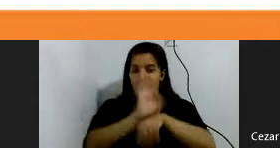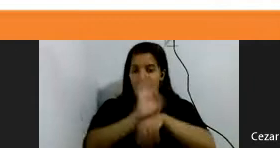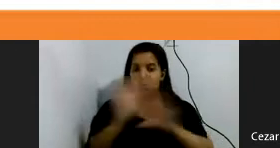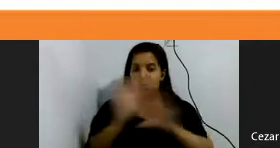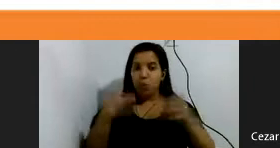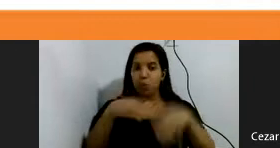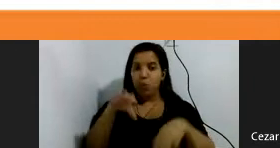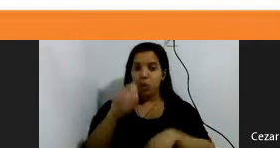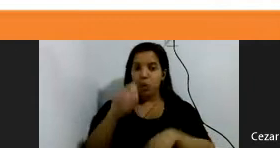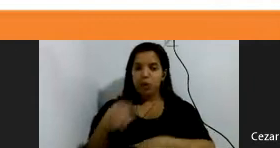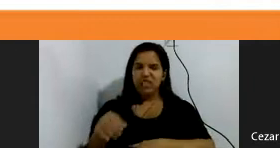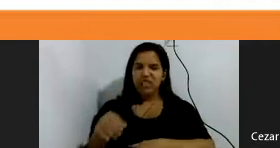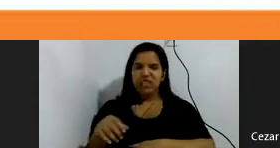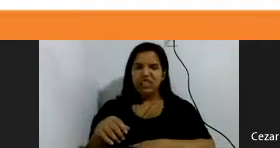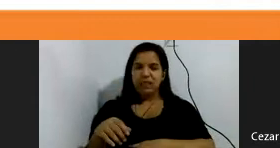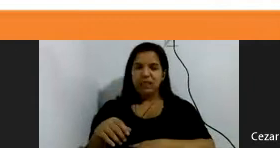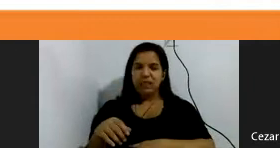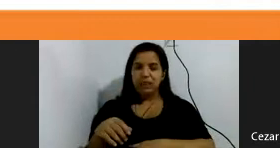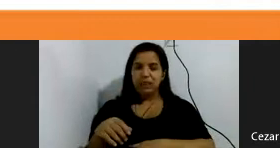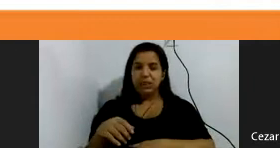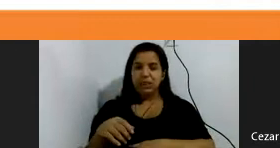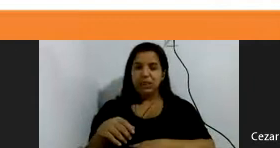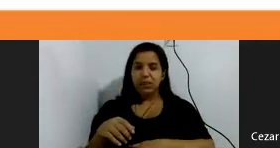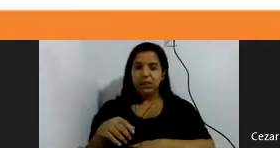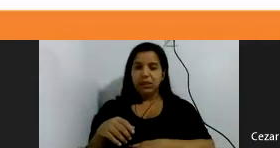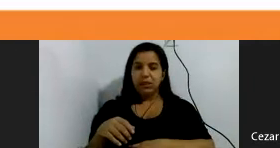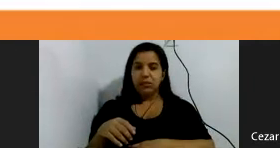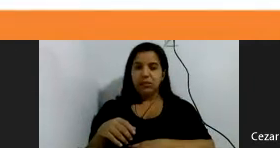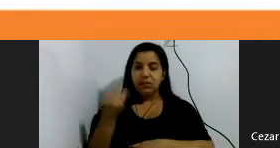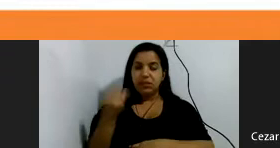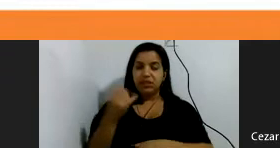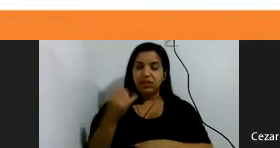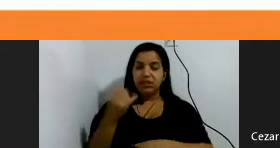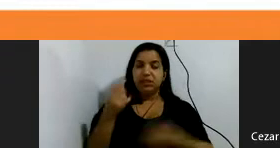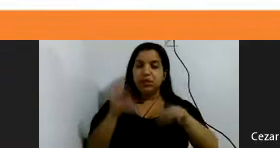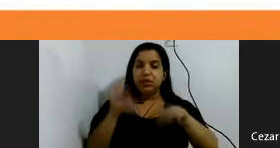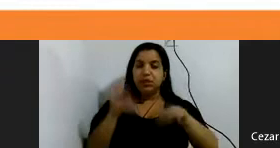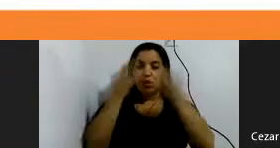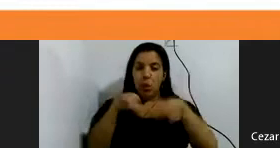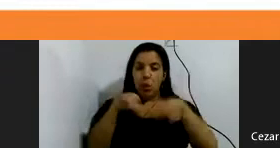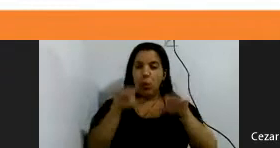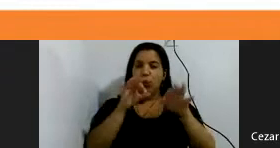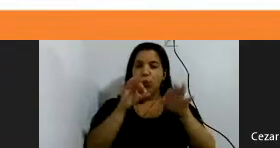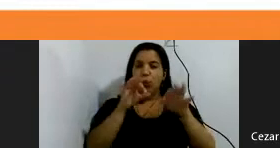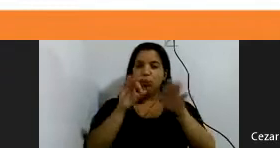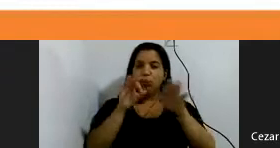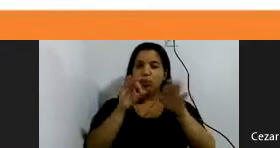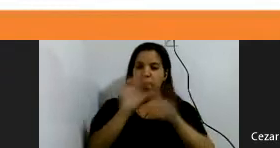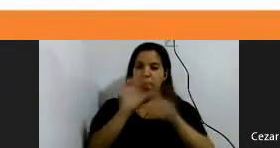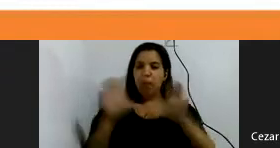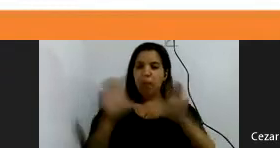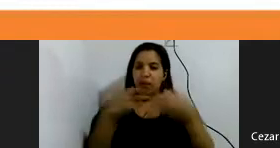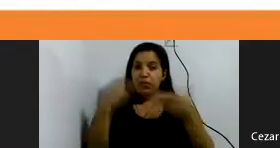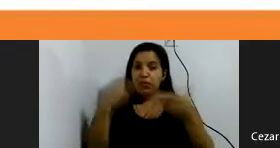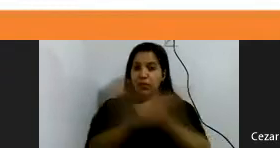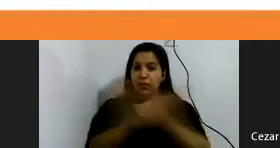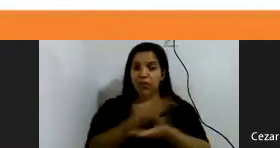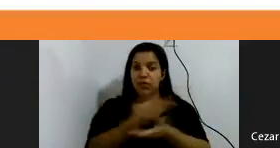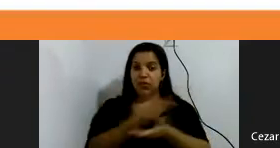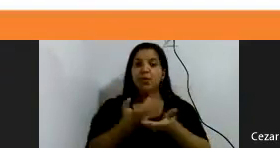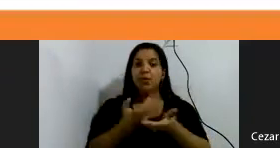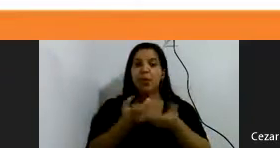O, e se a gente tiver anticorpos irregulares, a gente vai ter a aglutinação. Então, a gente vai colocar o